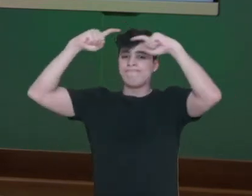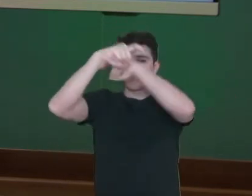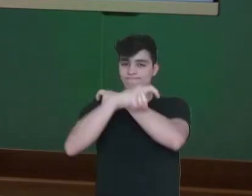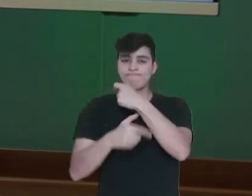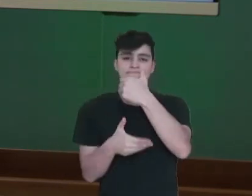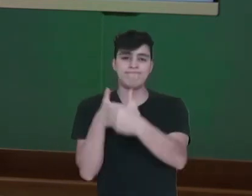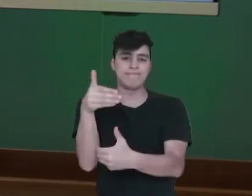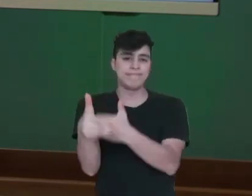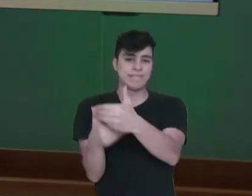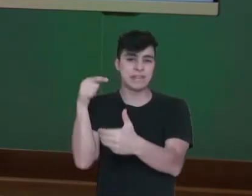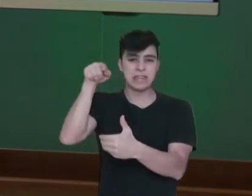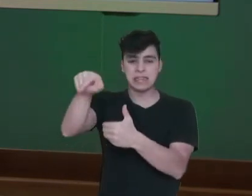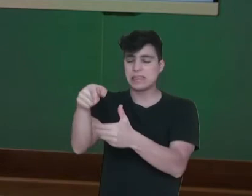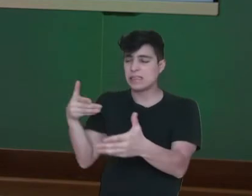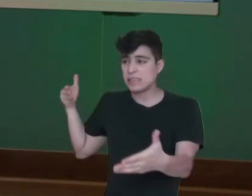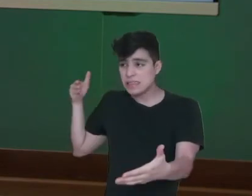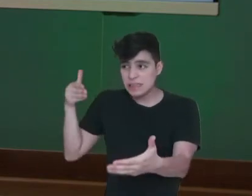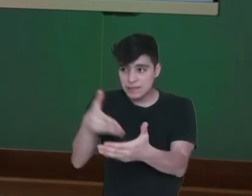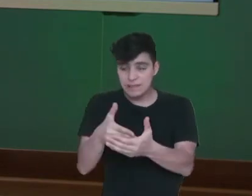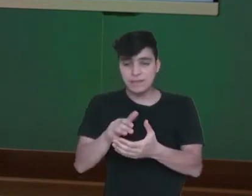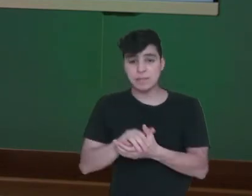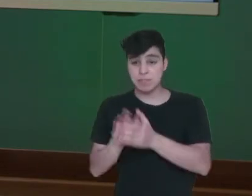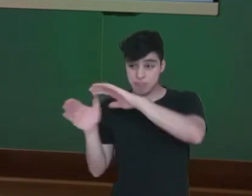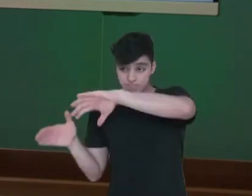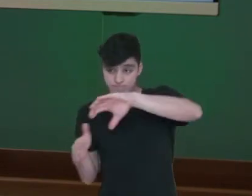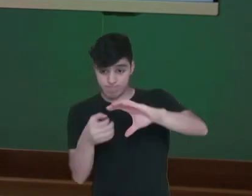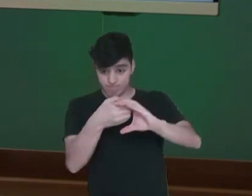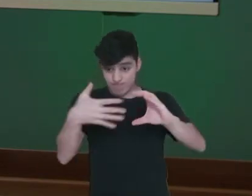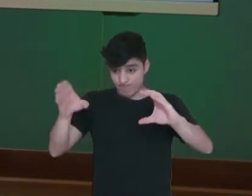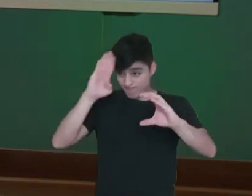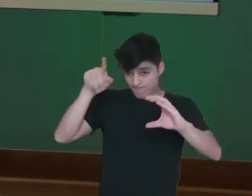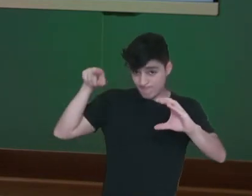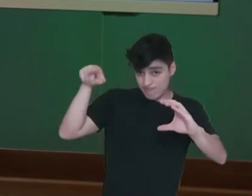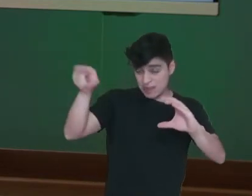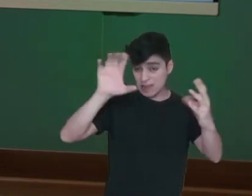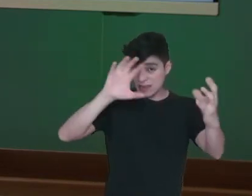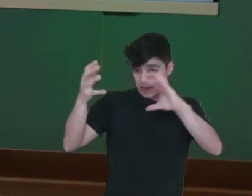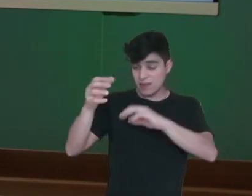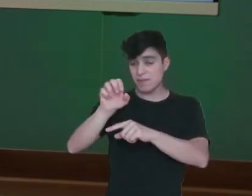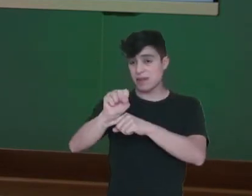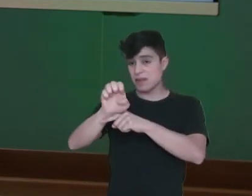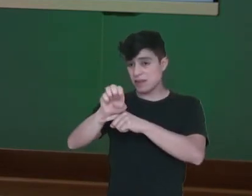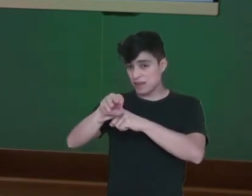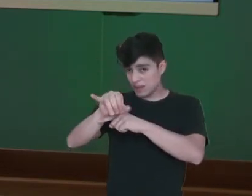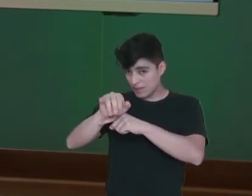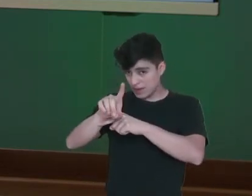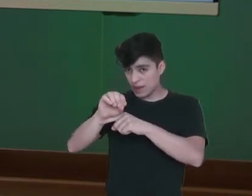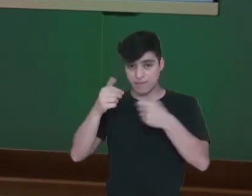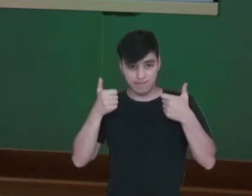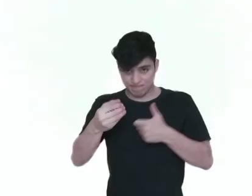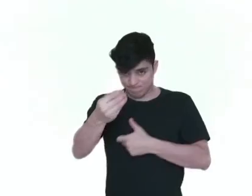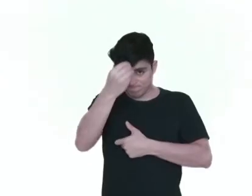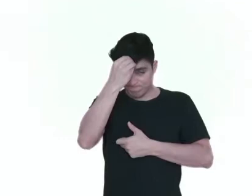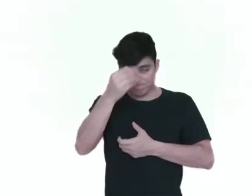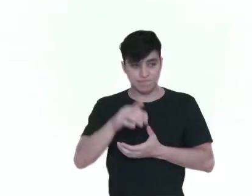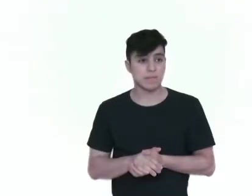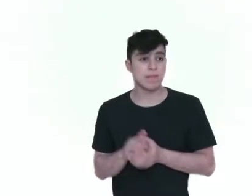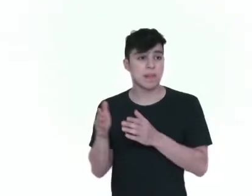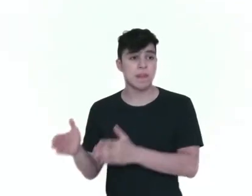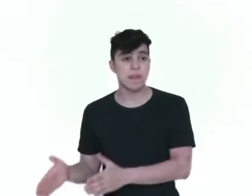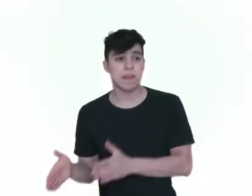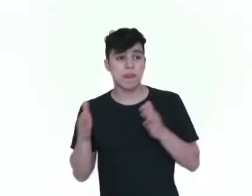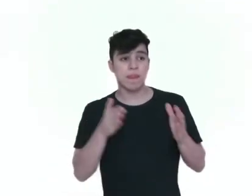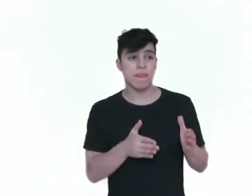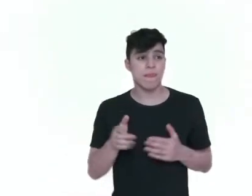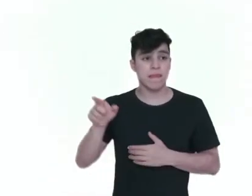ser realizada. Então, uma característica bem importante do clima semiárido. Aqui nós vamos ter a